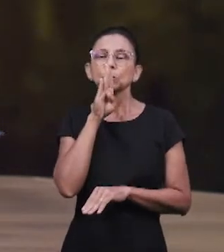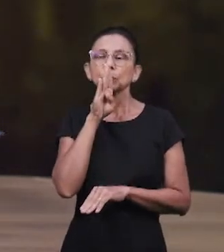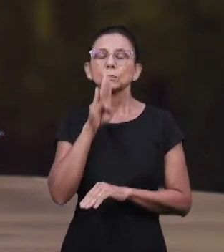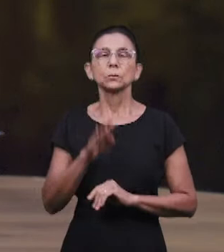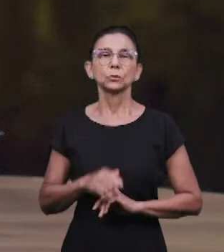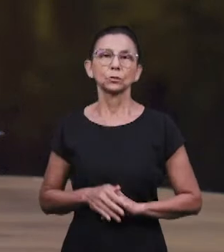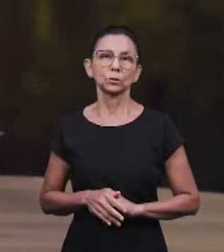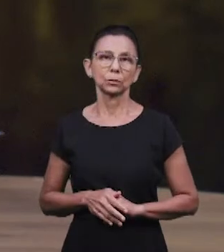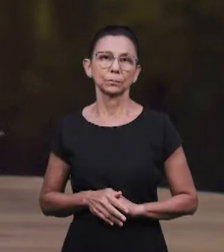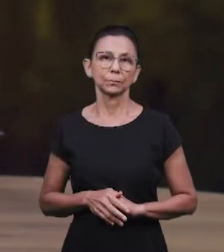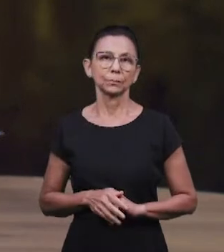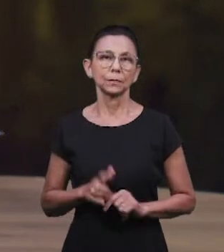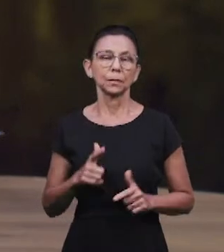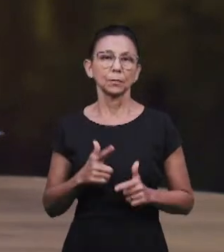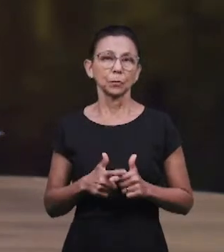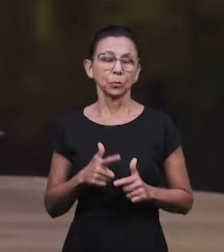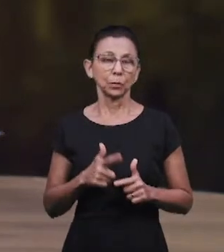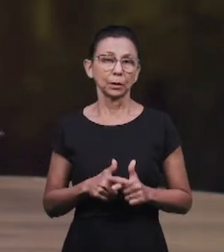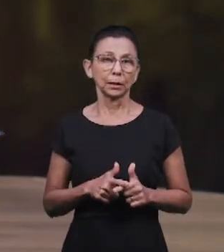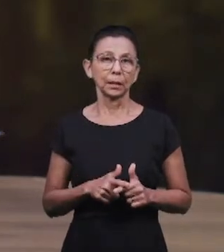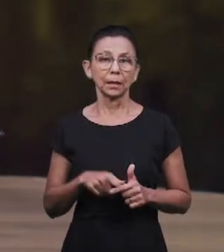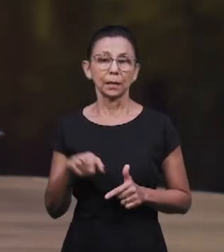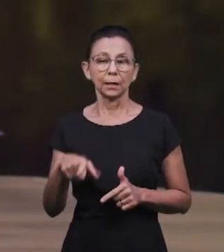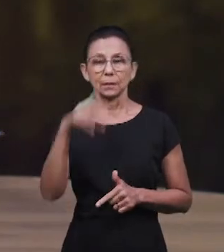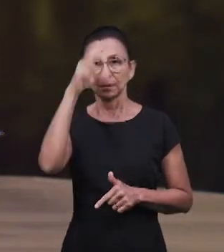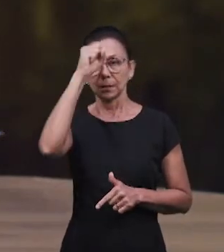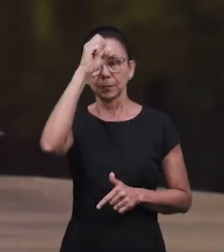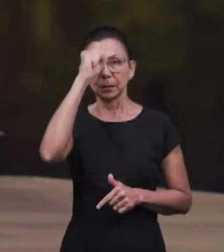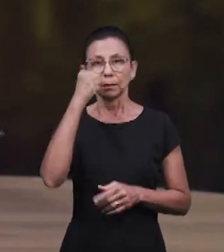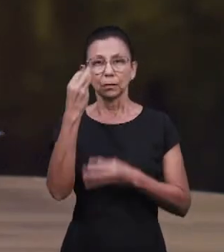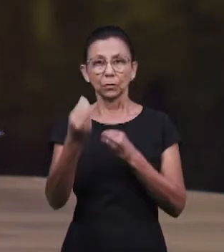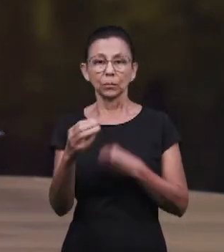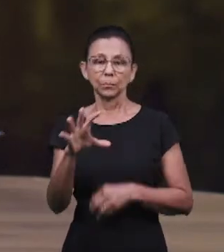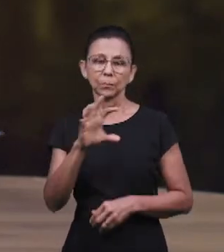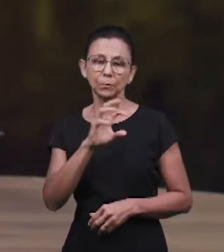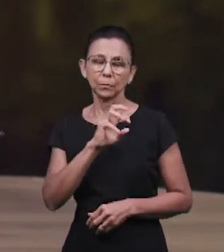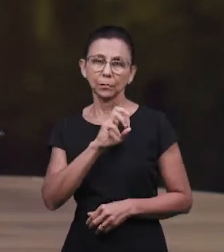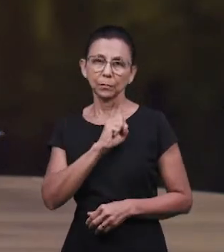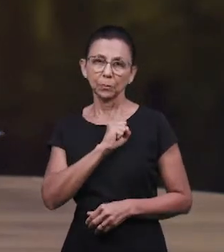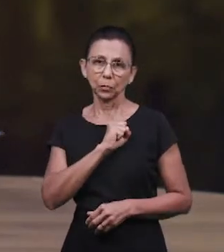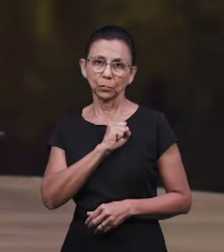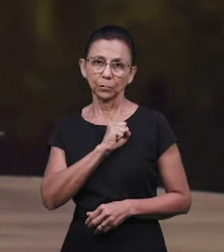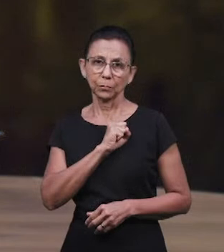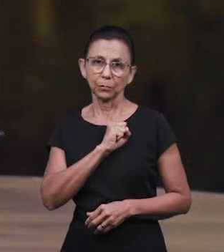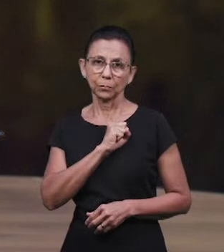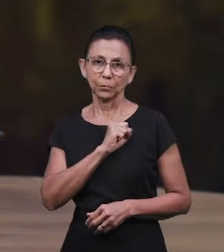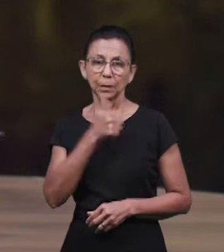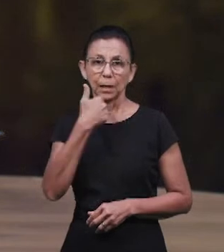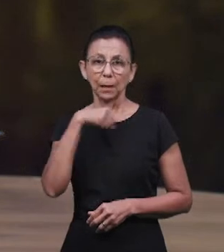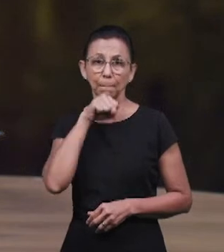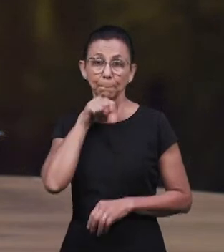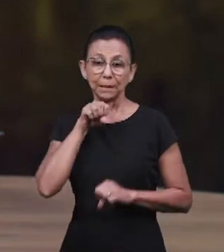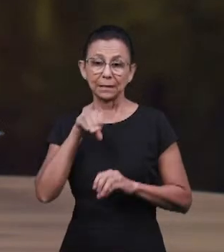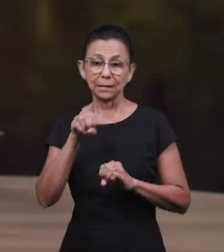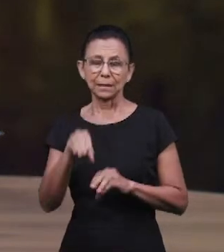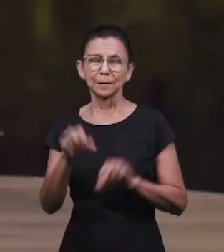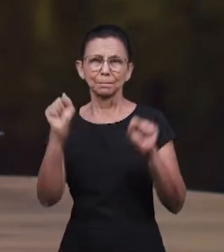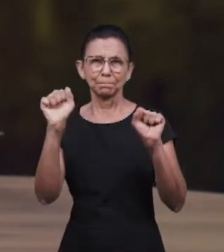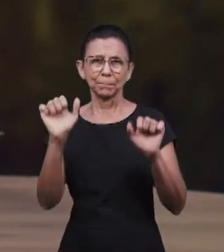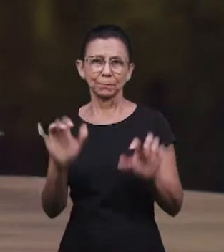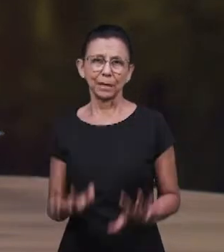quê? Porque estão ensinados com amor a se comportarem. O ensino das mães